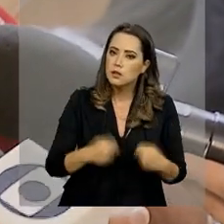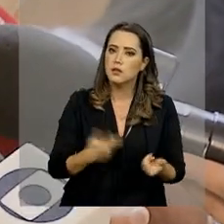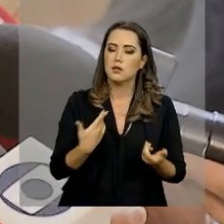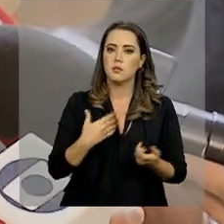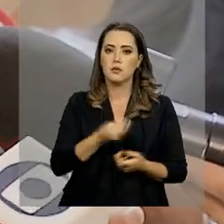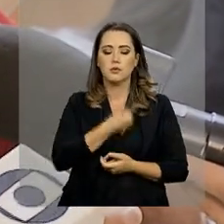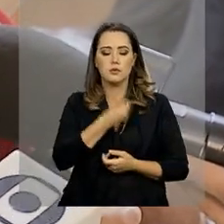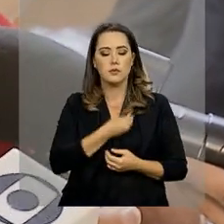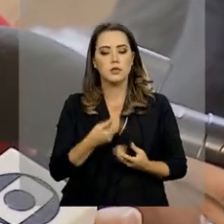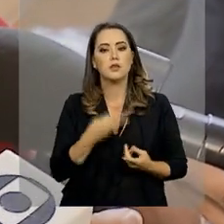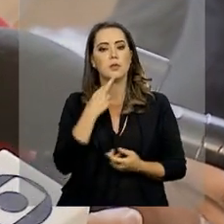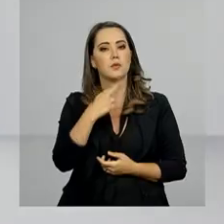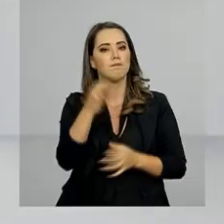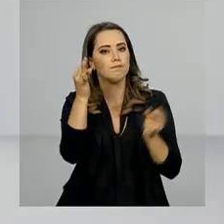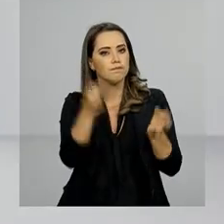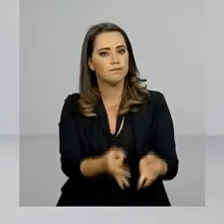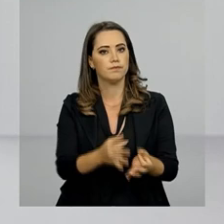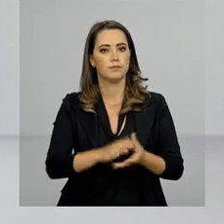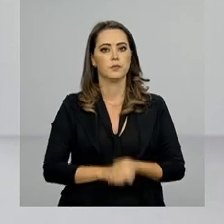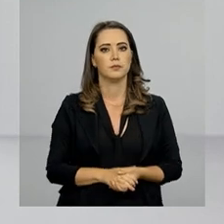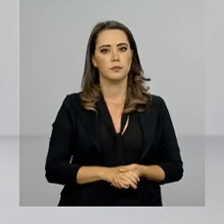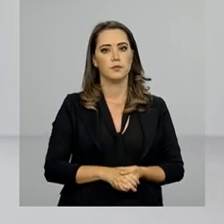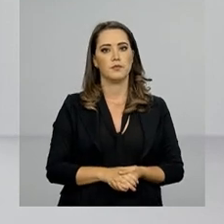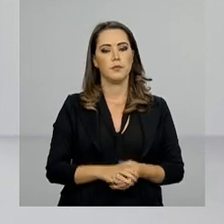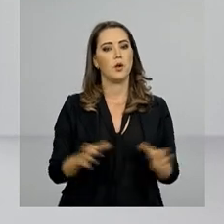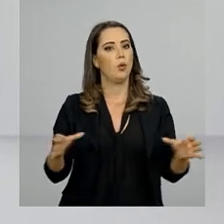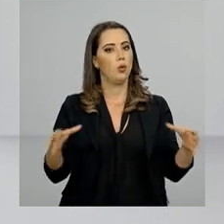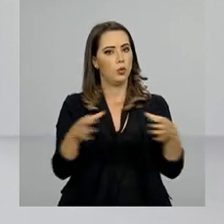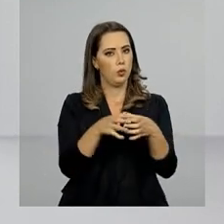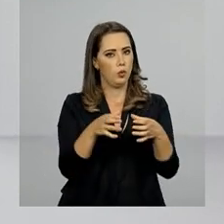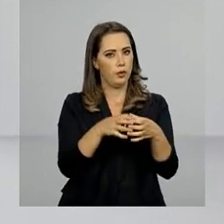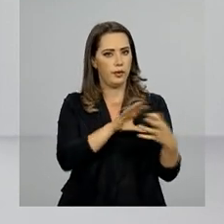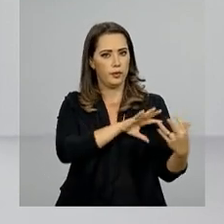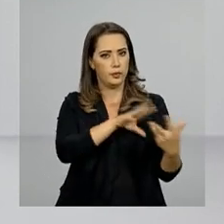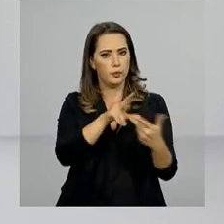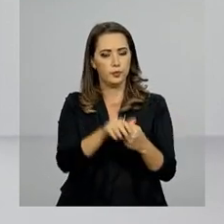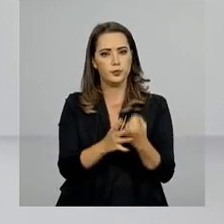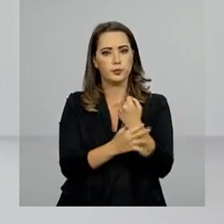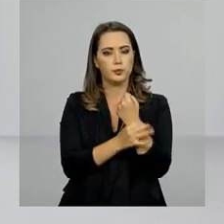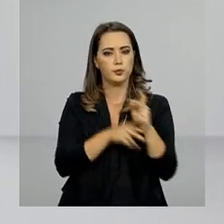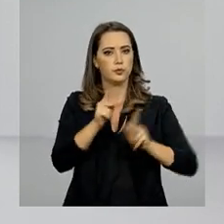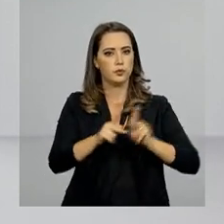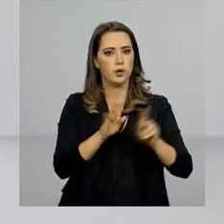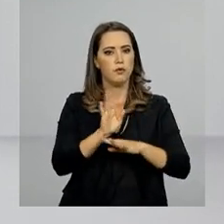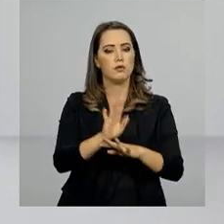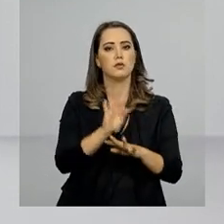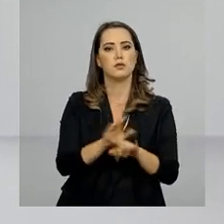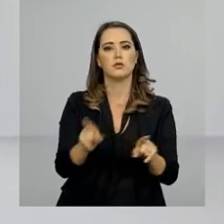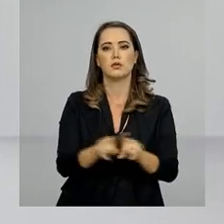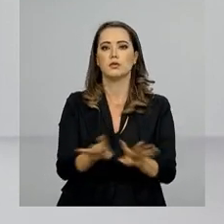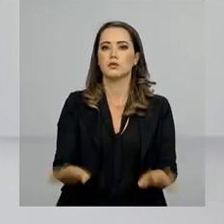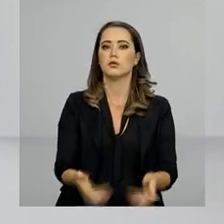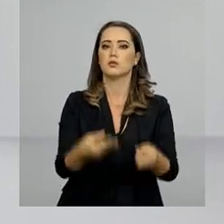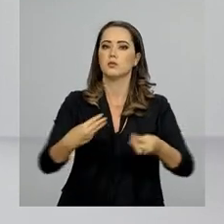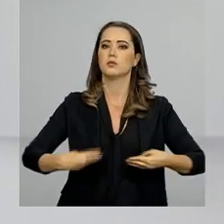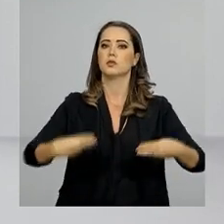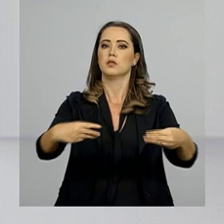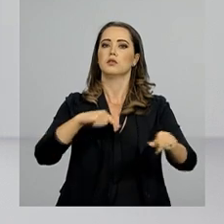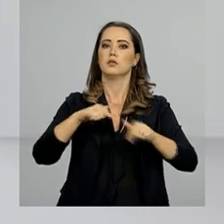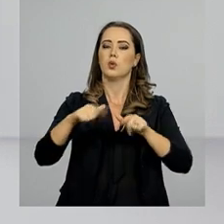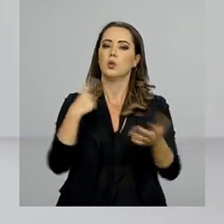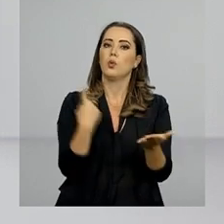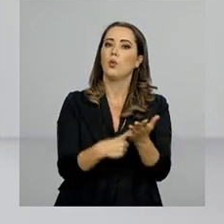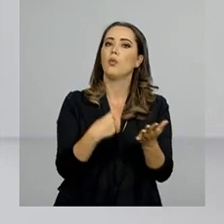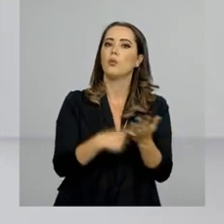evidência para dar uma solução o centro internacional para a segurança pública vai ajudar também o ministério do trabalho da